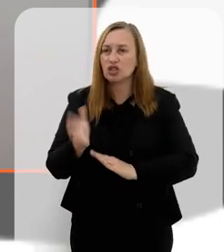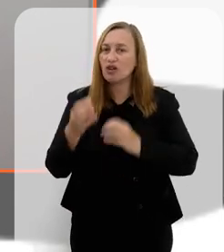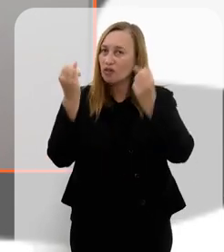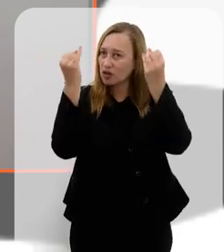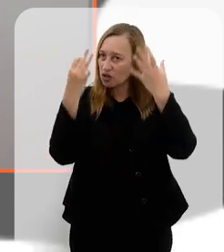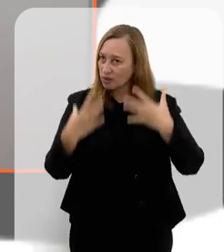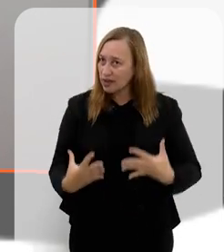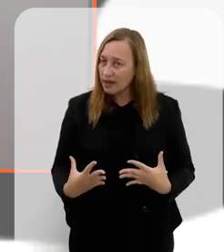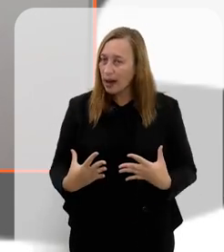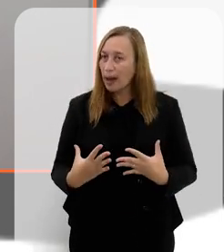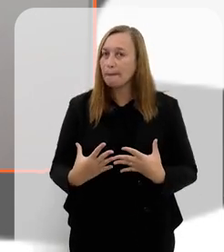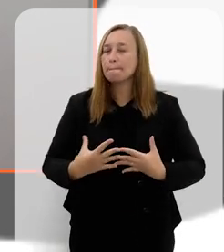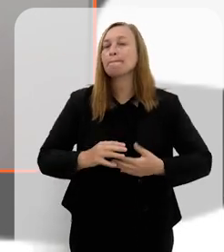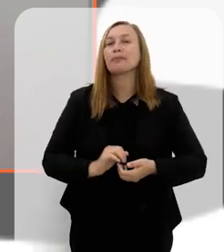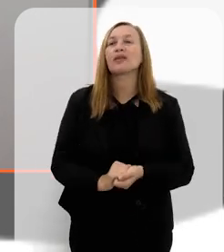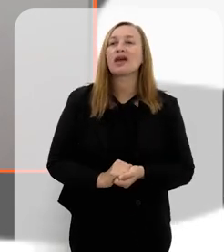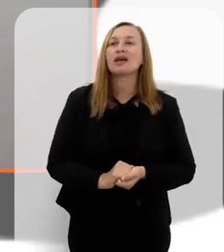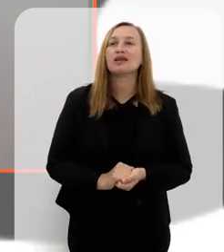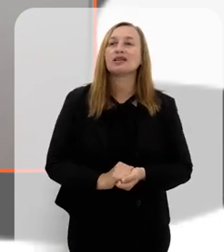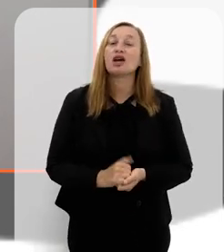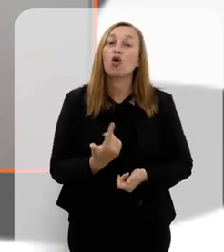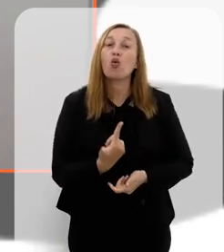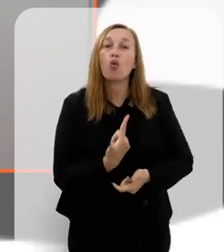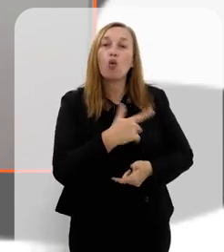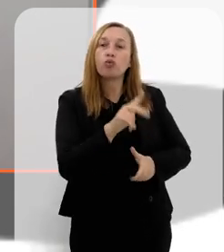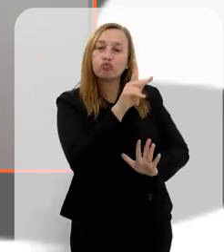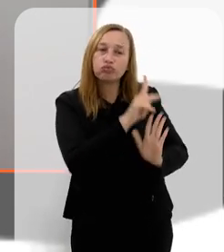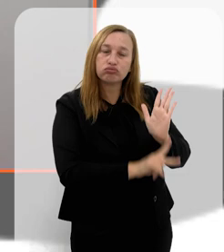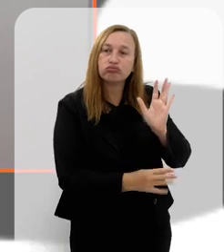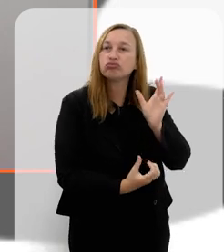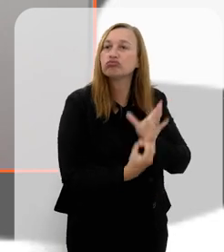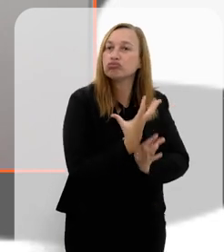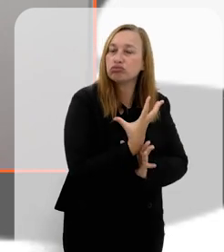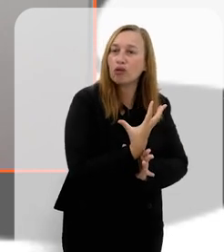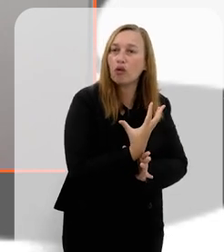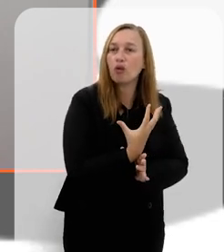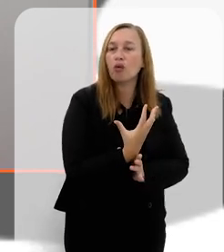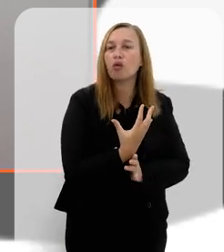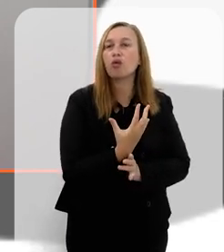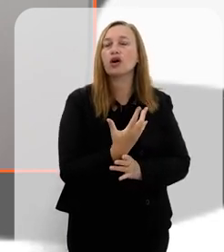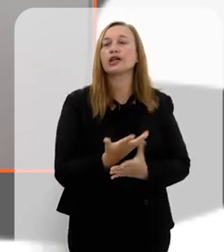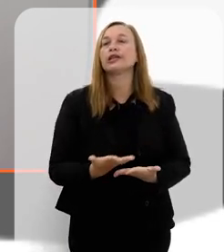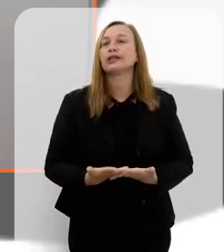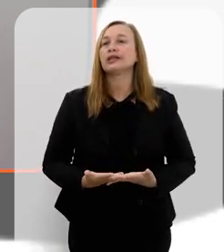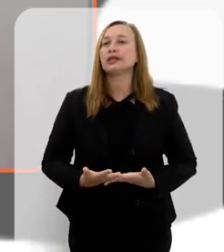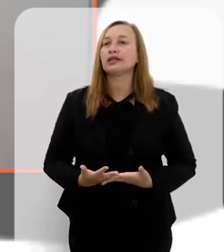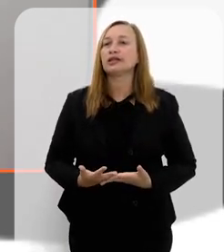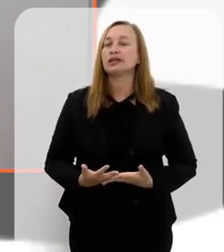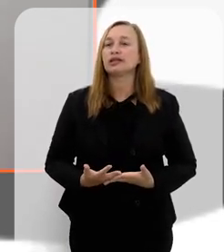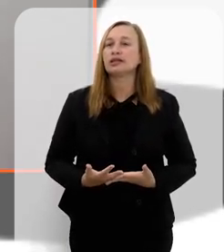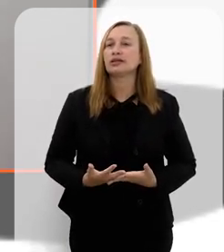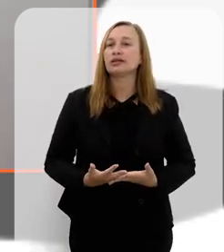junto, que eu já vou explicar, ele ainda fez um outro projeto